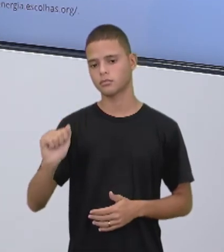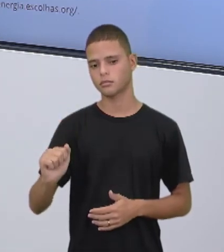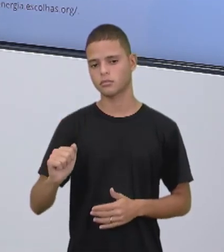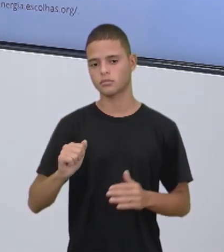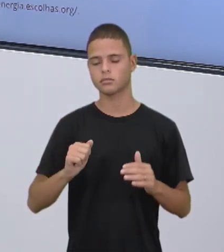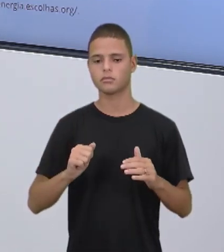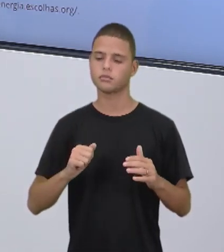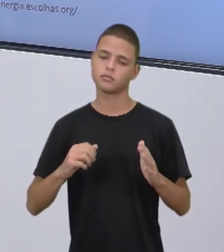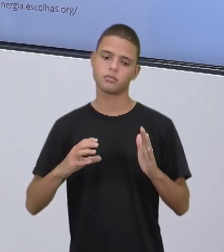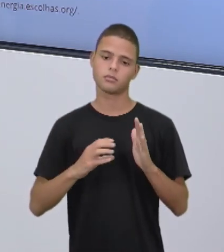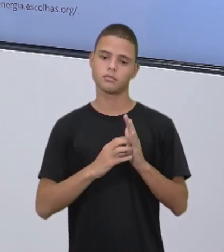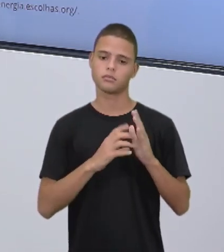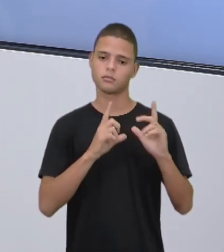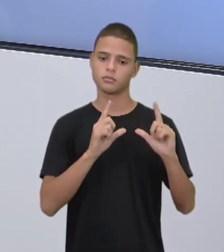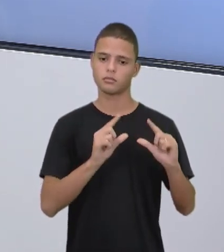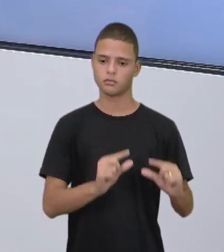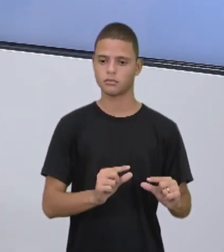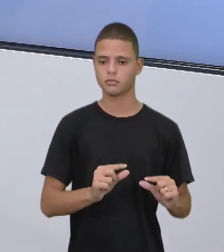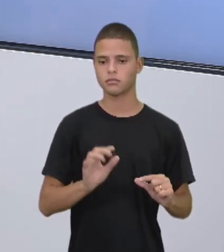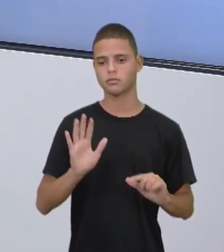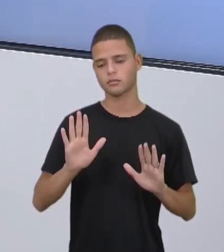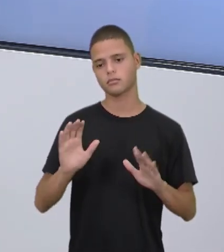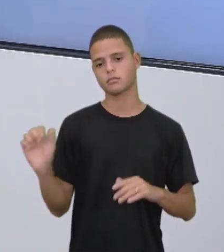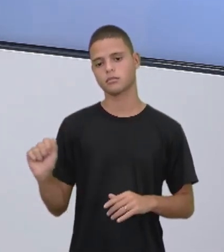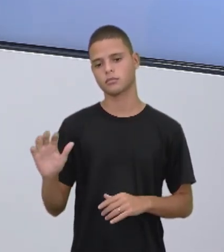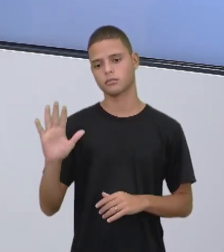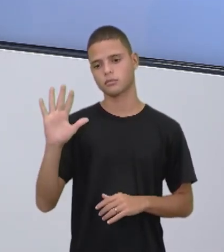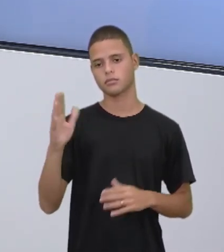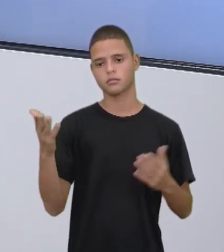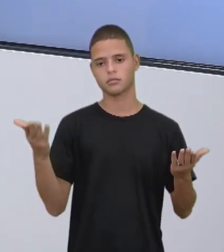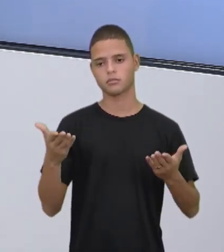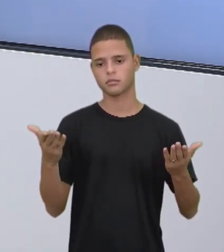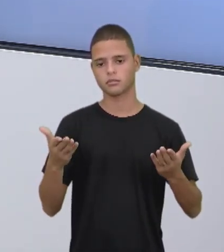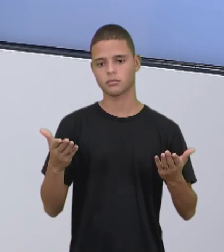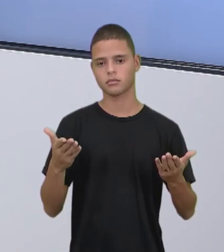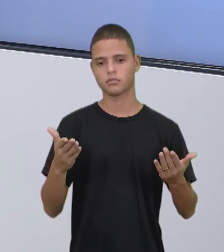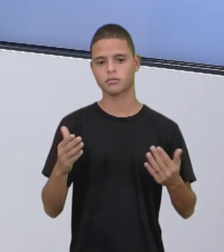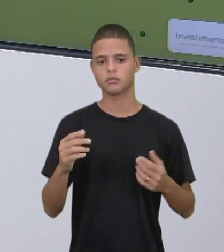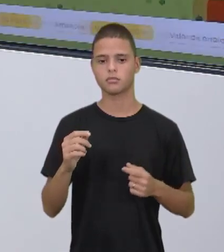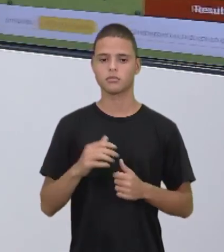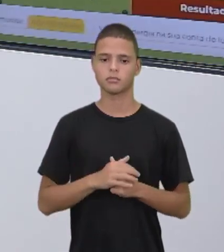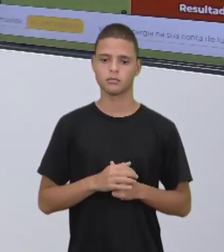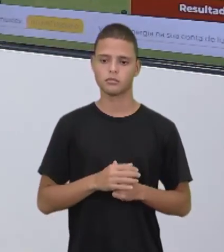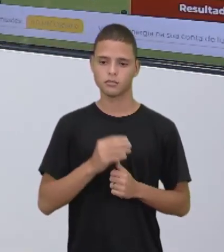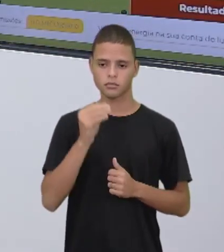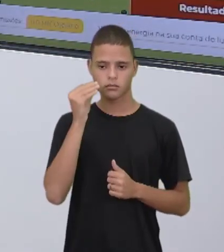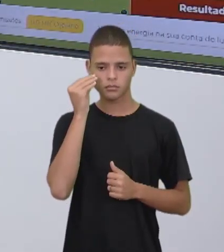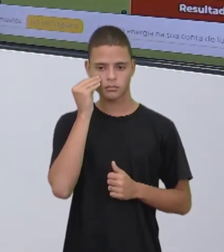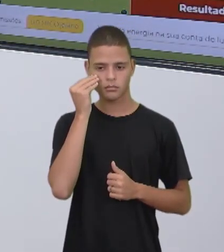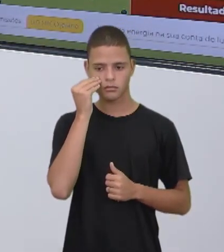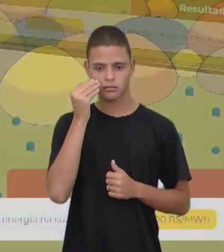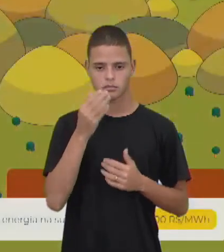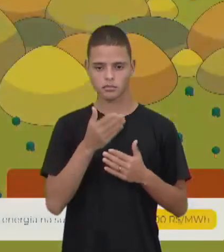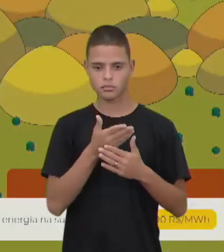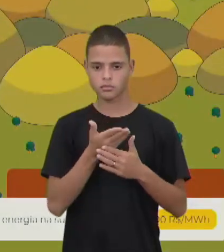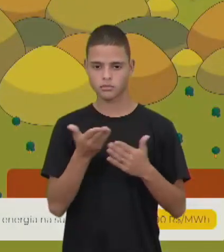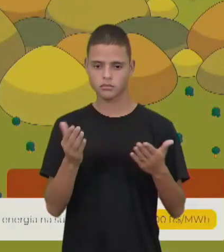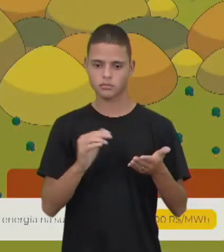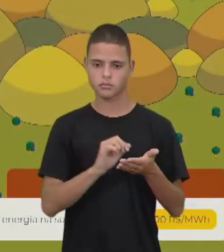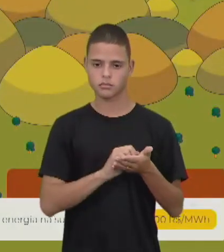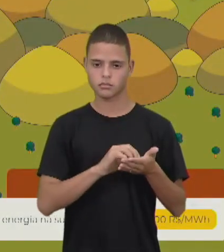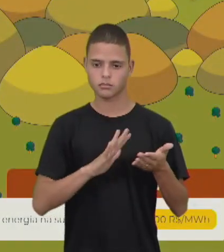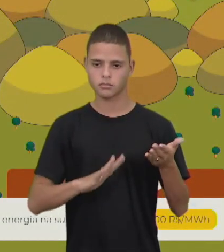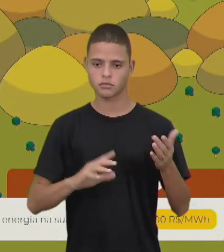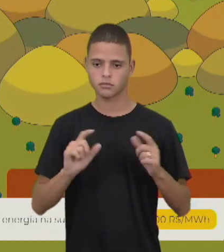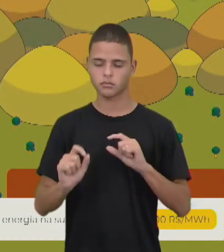causam menos impactos, mas são caras. Agora o Giovanni vai colocar na lousa pra gente o simulador, que vai ficar aí para vocês como tarefa. E o que vocês